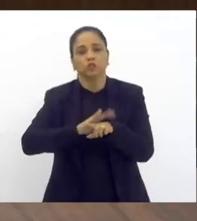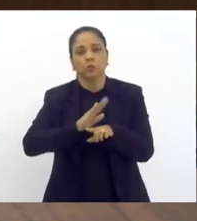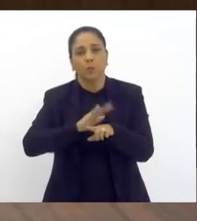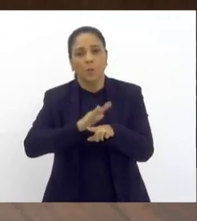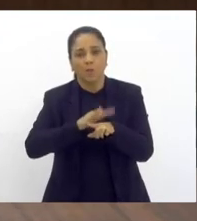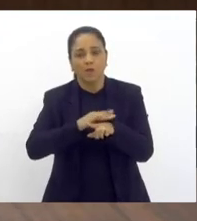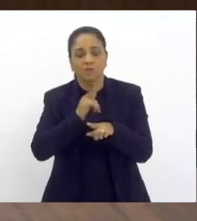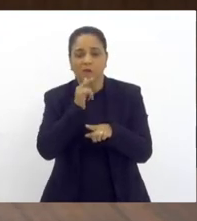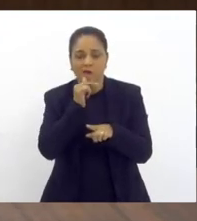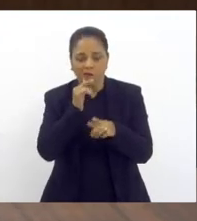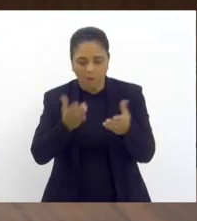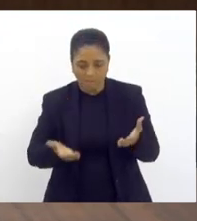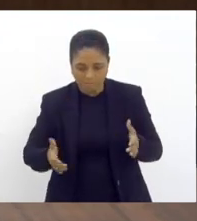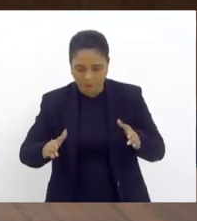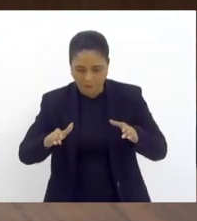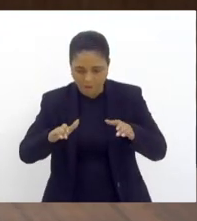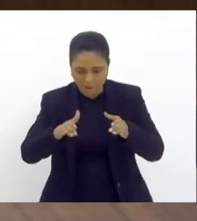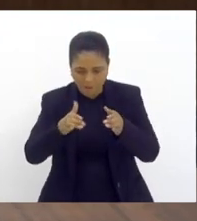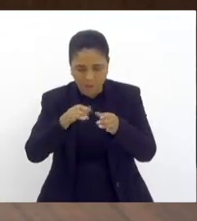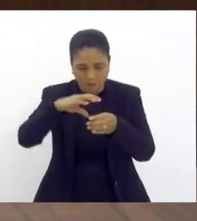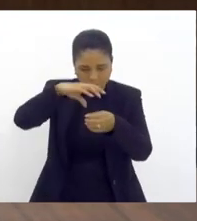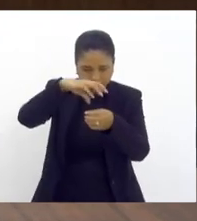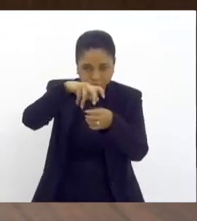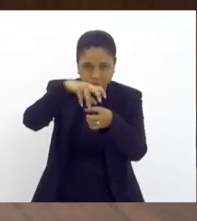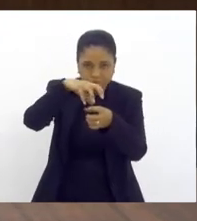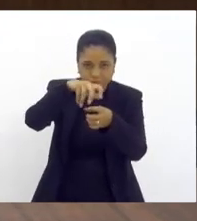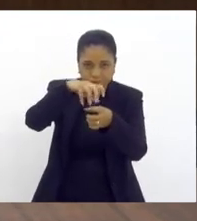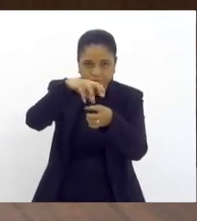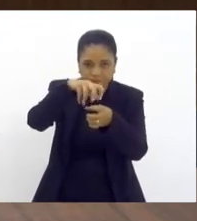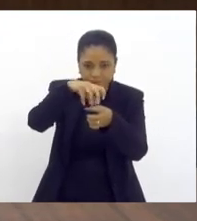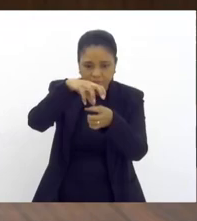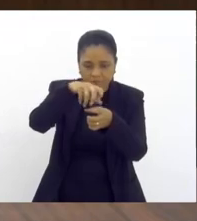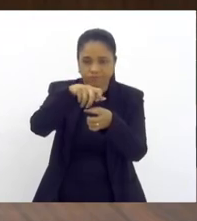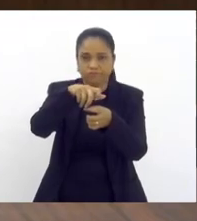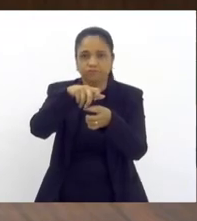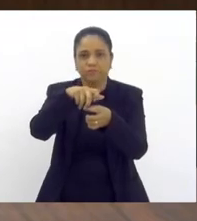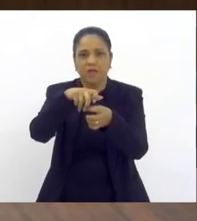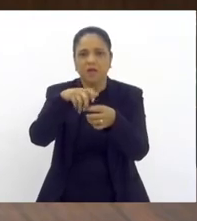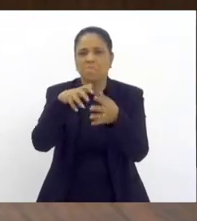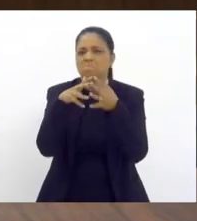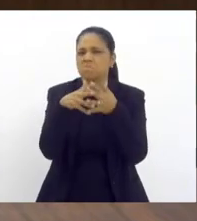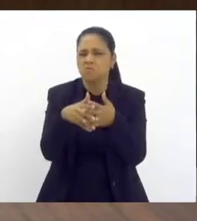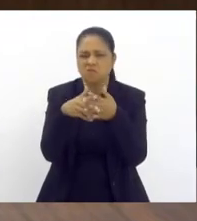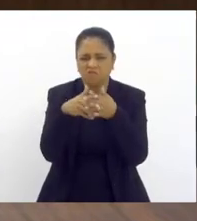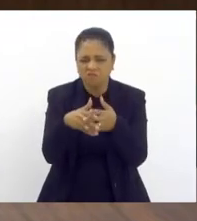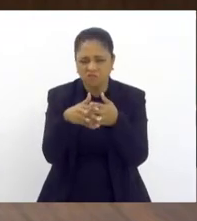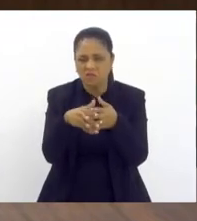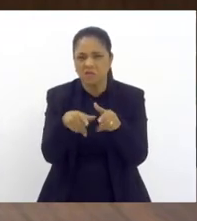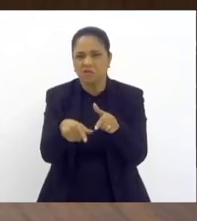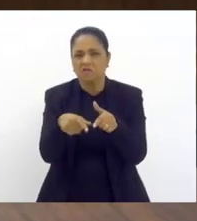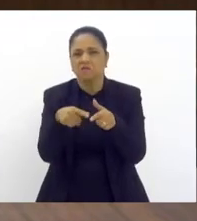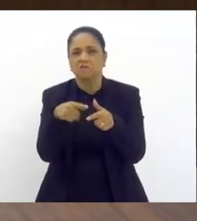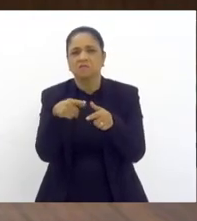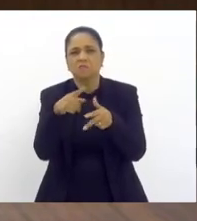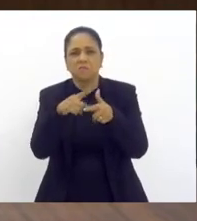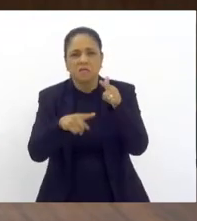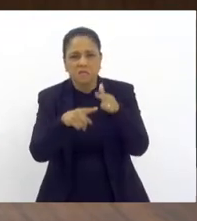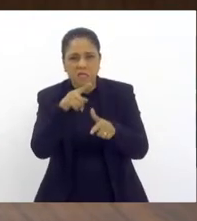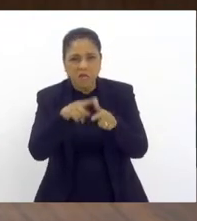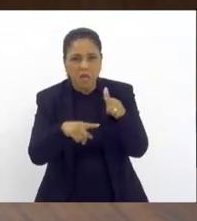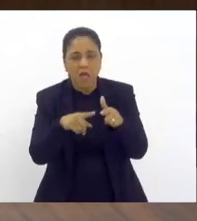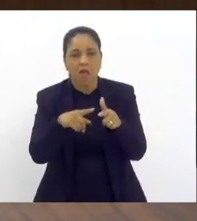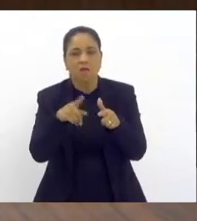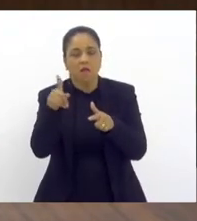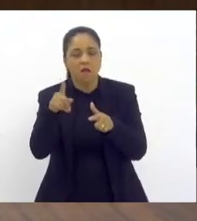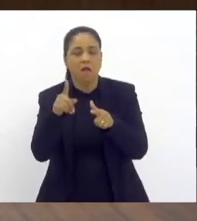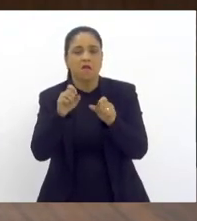vazar água mineral, de ter os tampões automáticos, porque era uma bagunça generalizada. Pela Comissão de Segurança Alimentar,